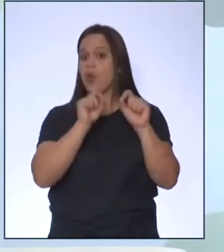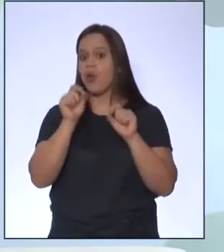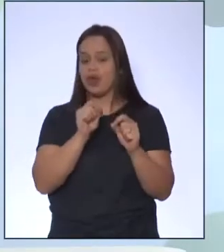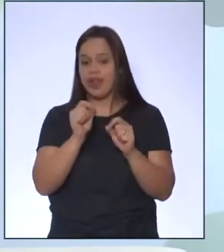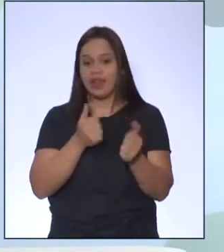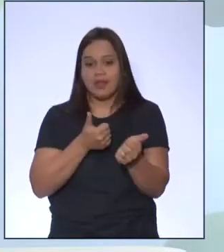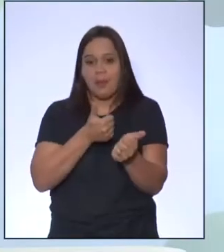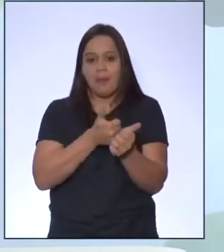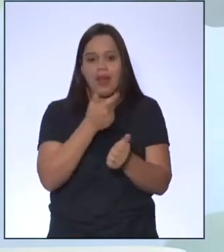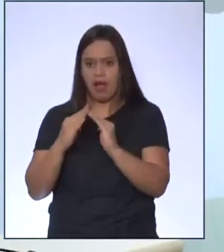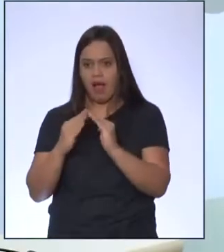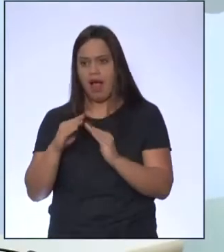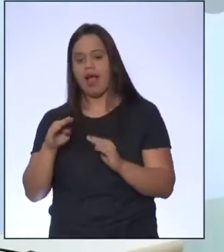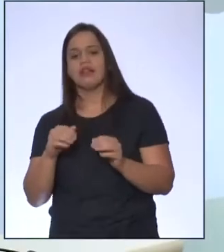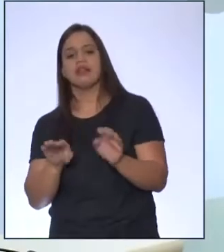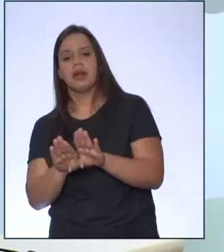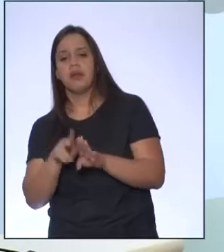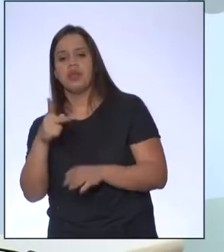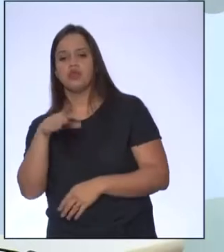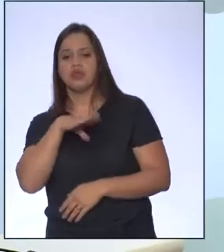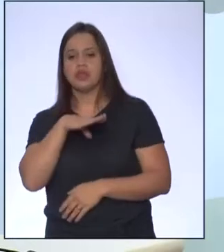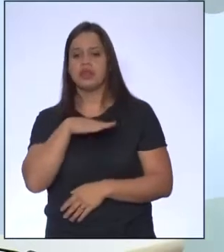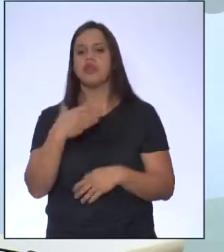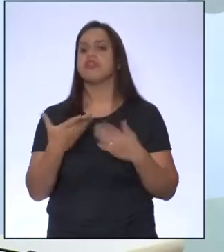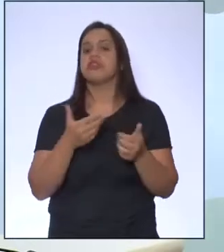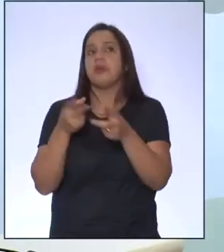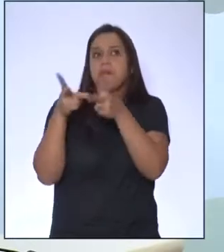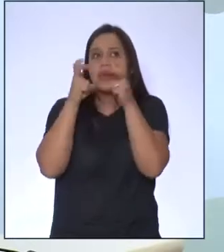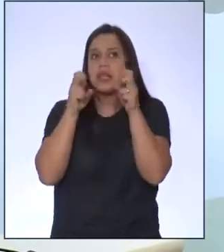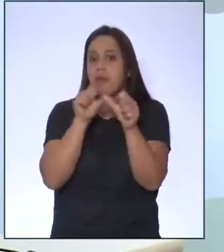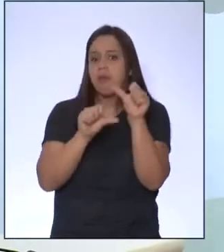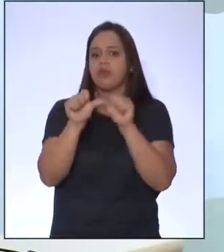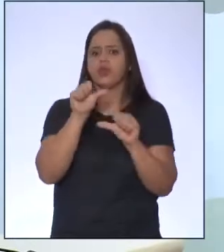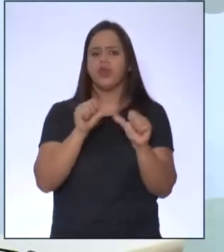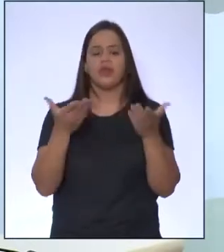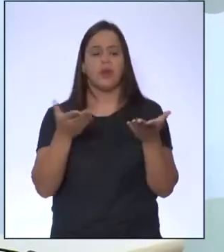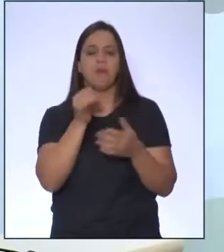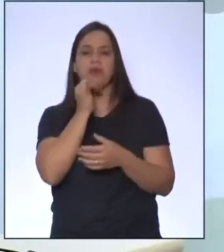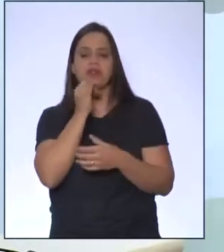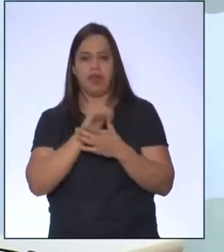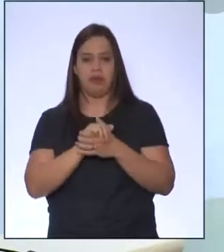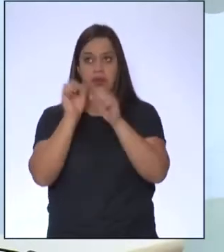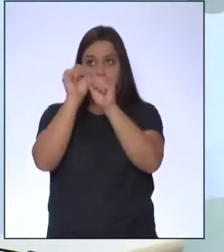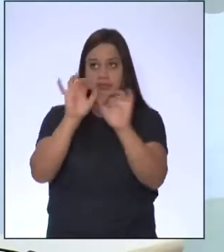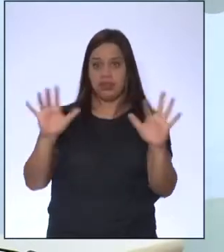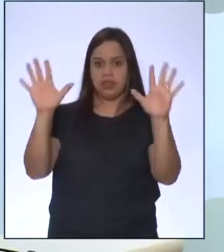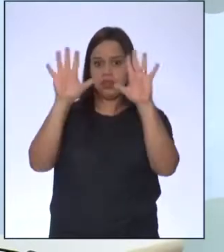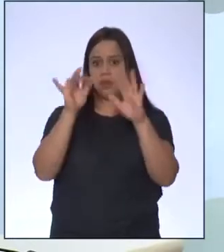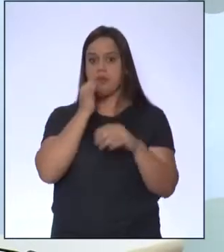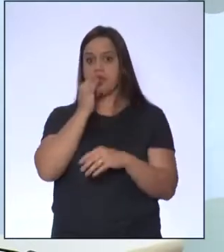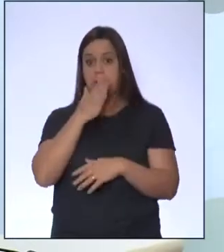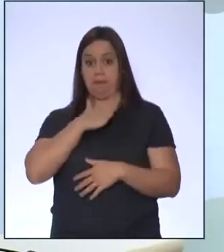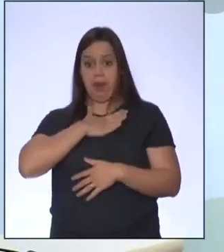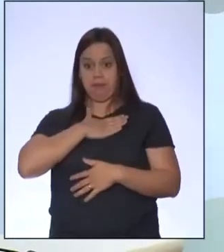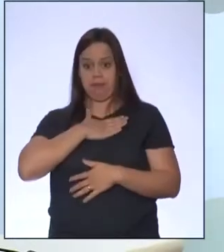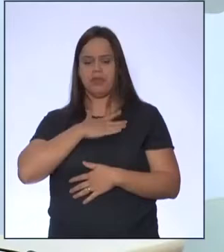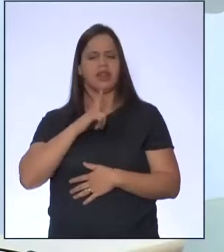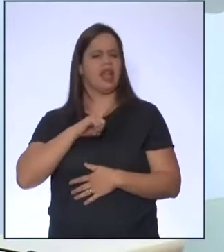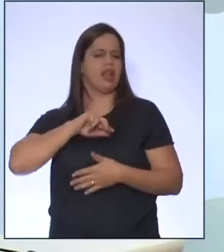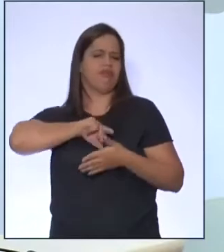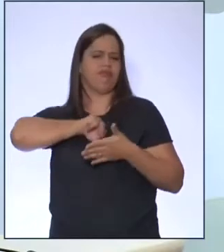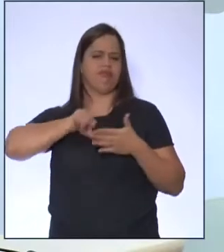seu lugar de vivência. Então, quando eu vejo... Por exemplo, o que é a paisagem? Para mim, a paisagem ela tem muito